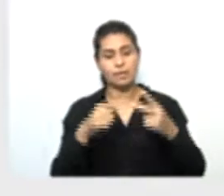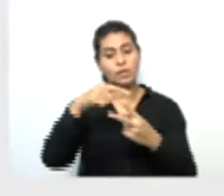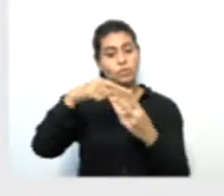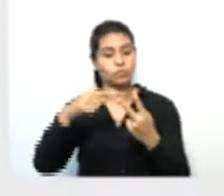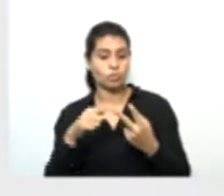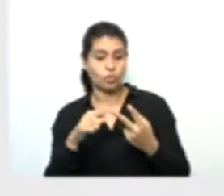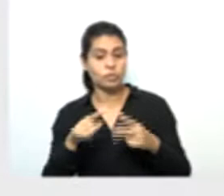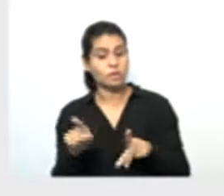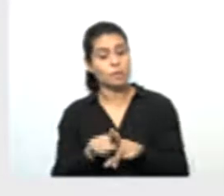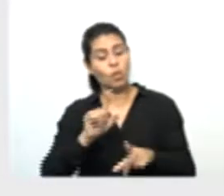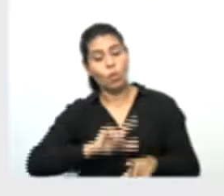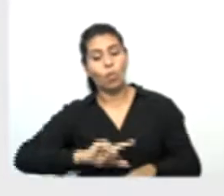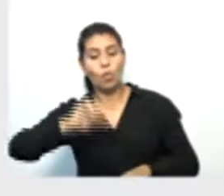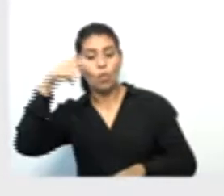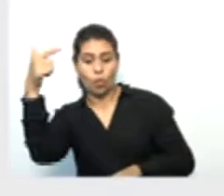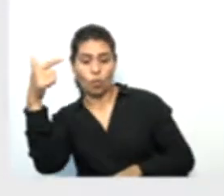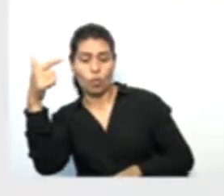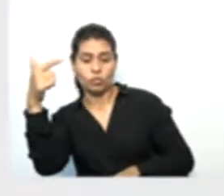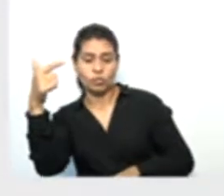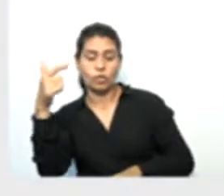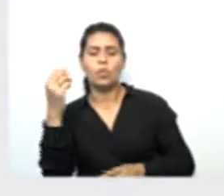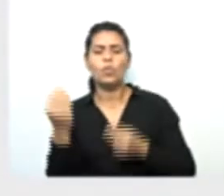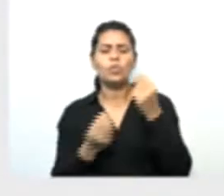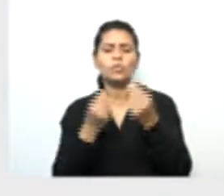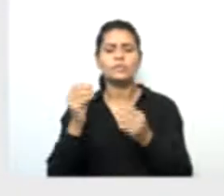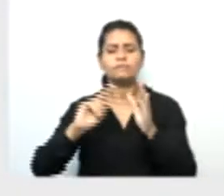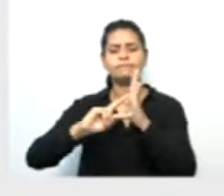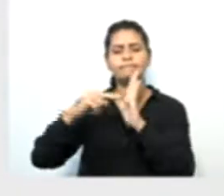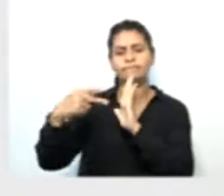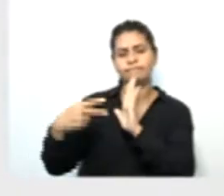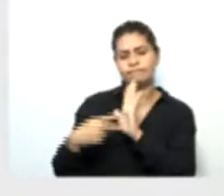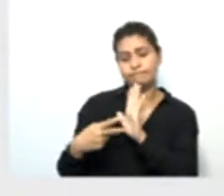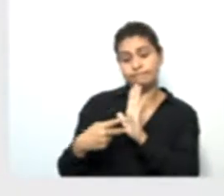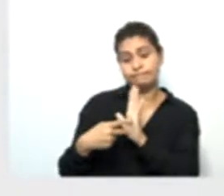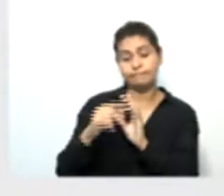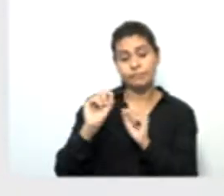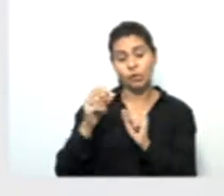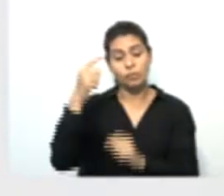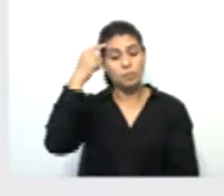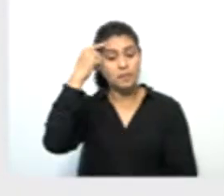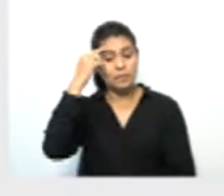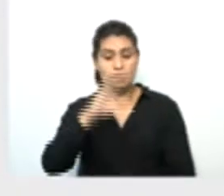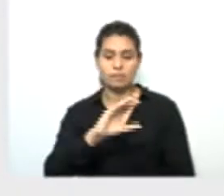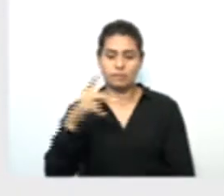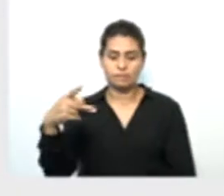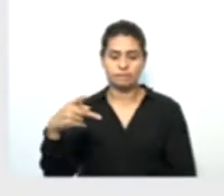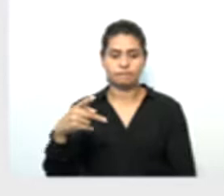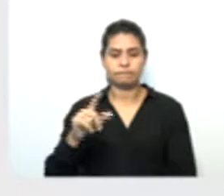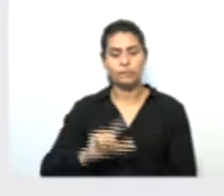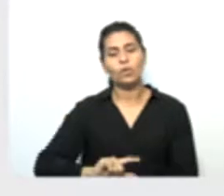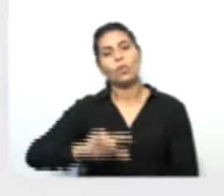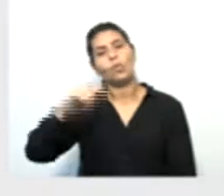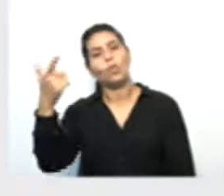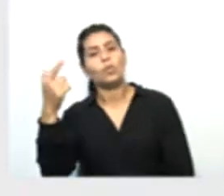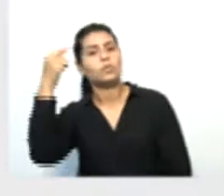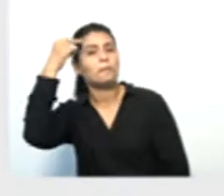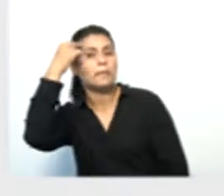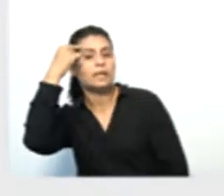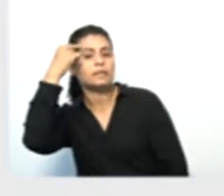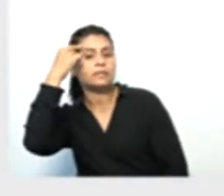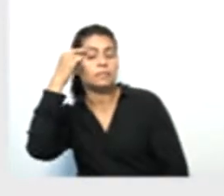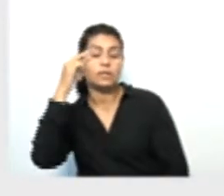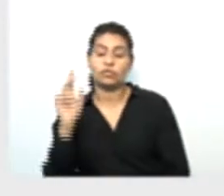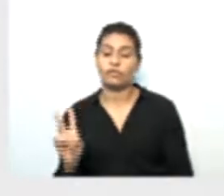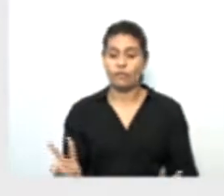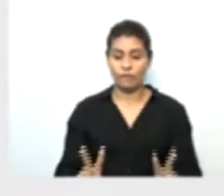com outra lógica. Quando a gente está falando dessa outra lógica, a gente vai falar do pensamento cooperativo. Esse outro pensamento baseia-se em